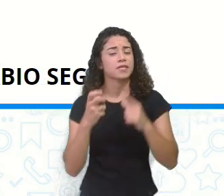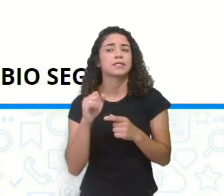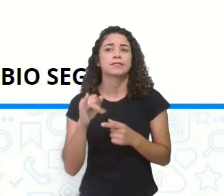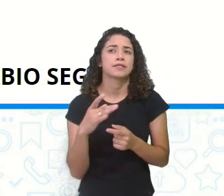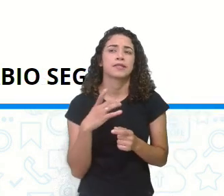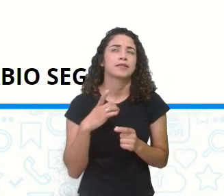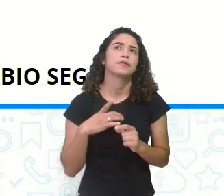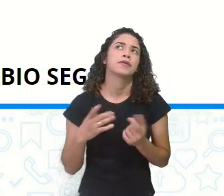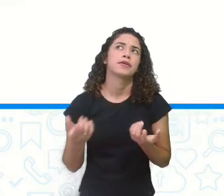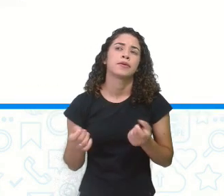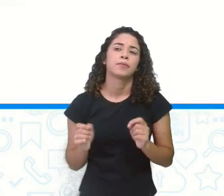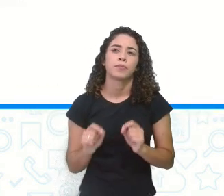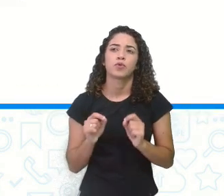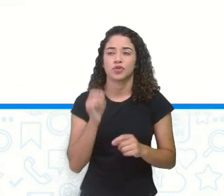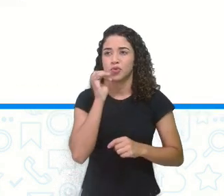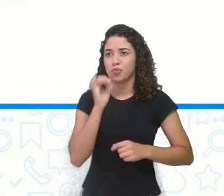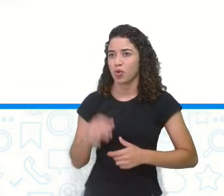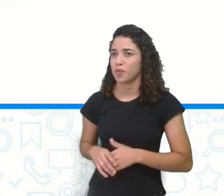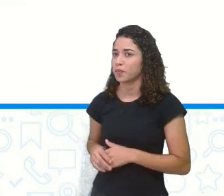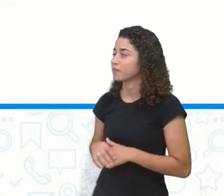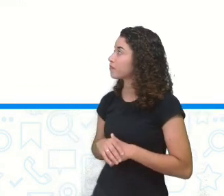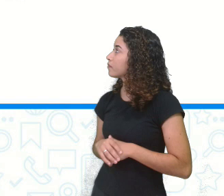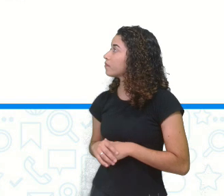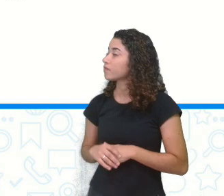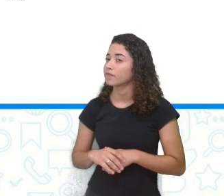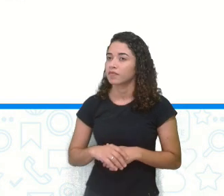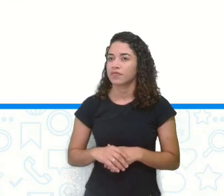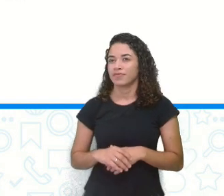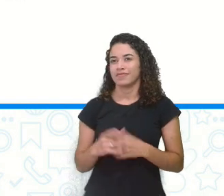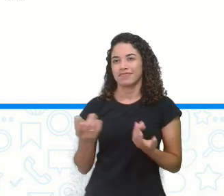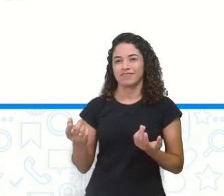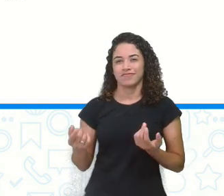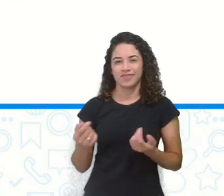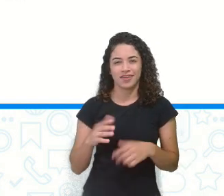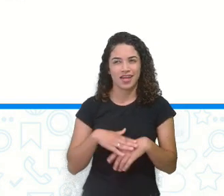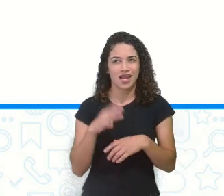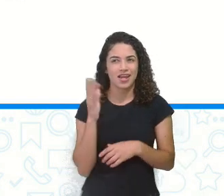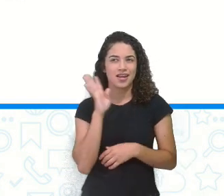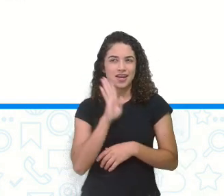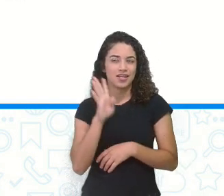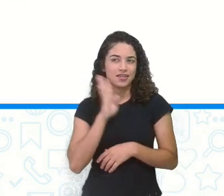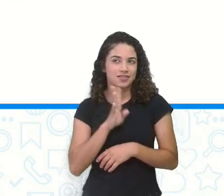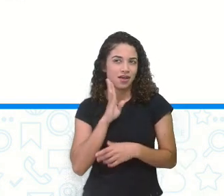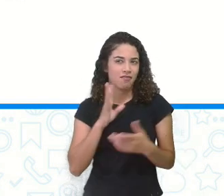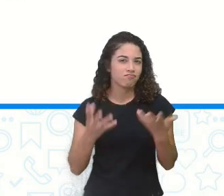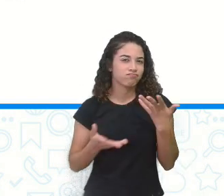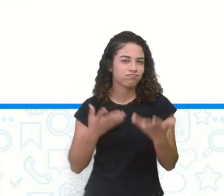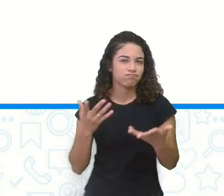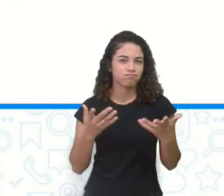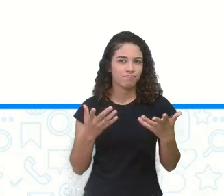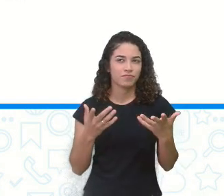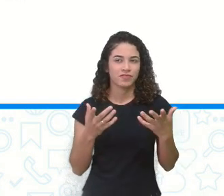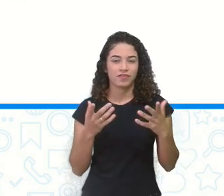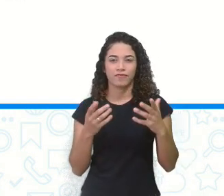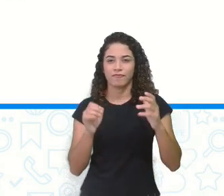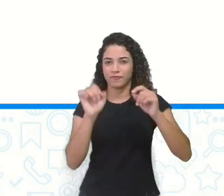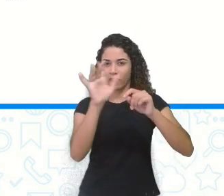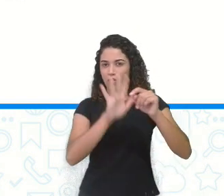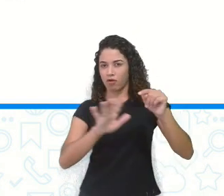do jeitinho que Fábio fez, será que era mais legal no formato de uma